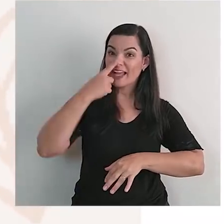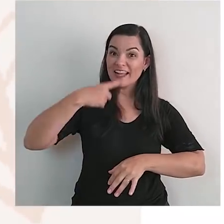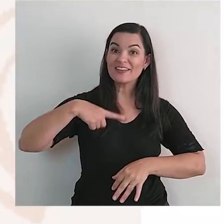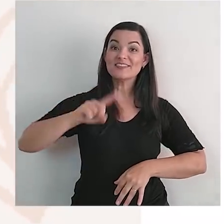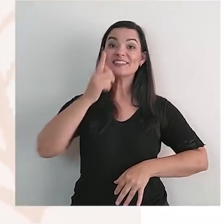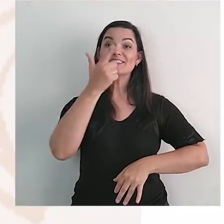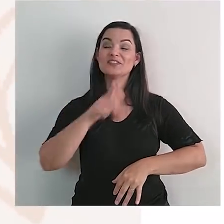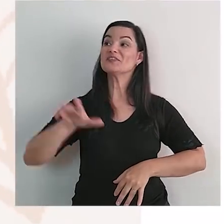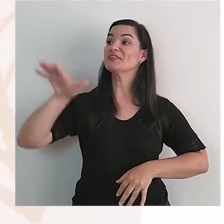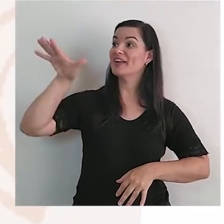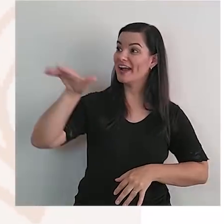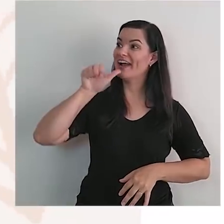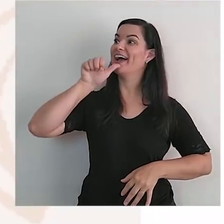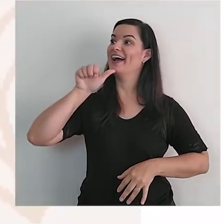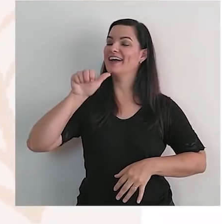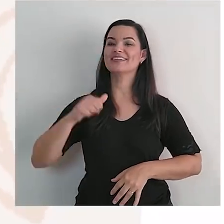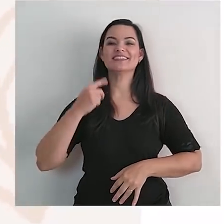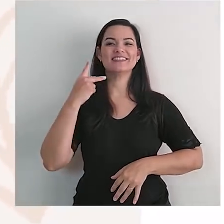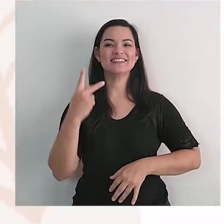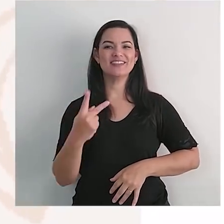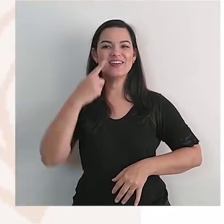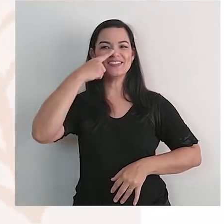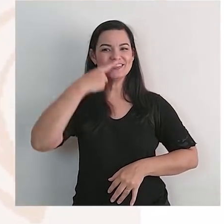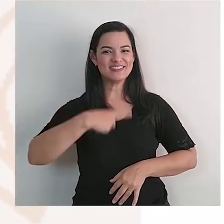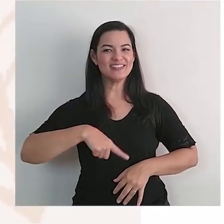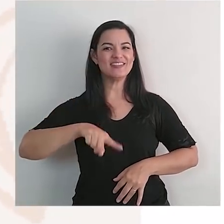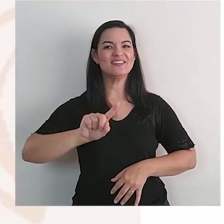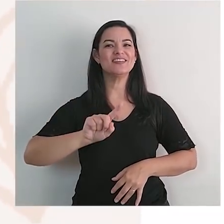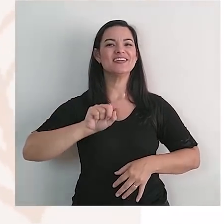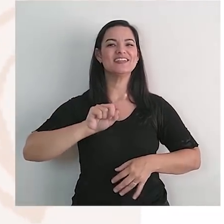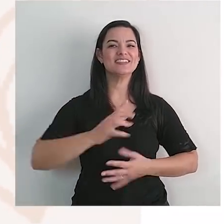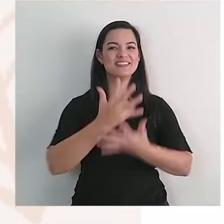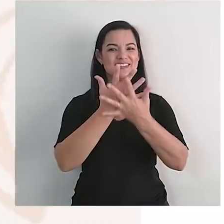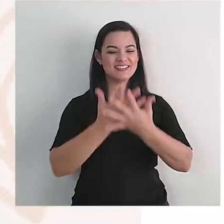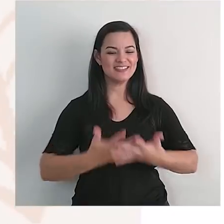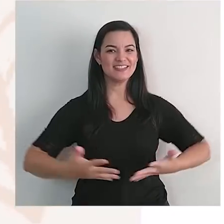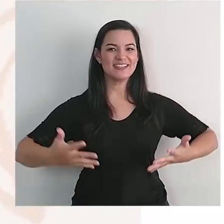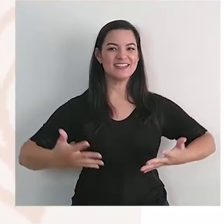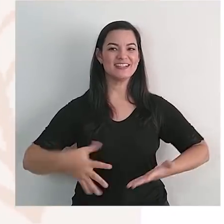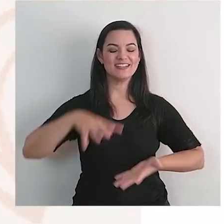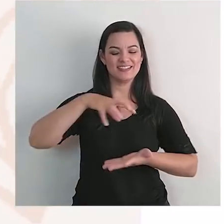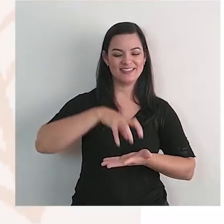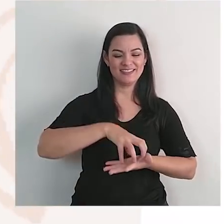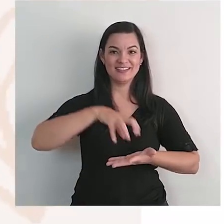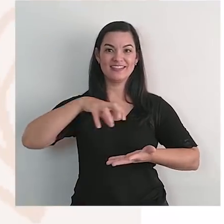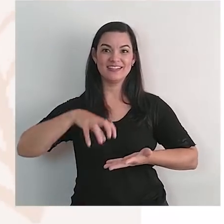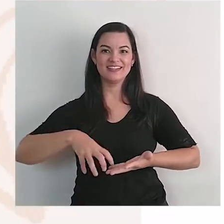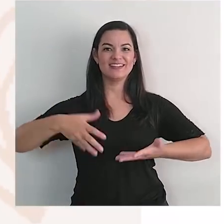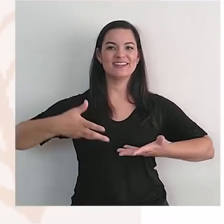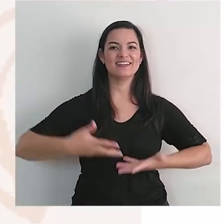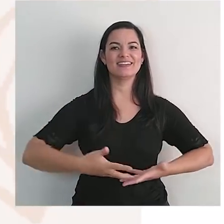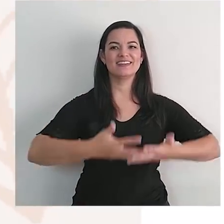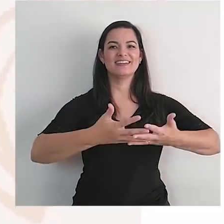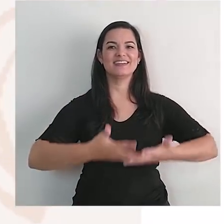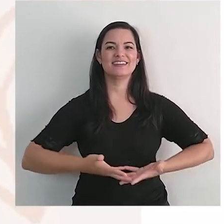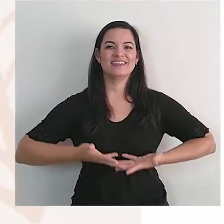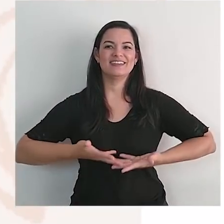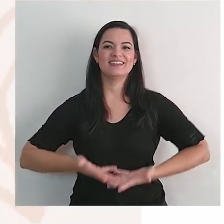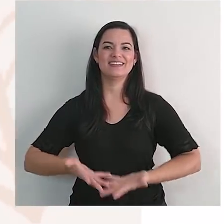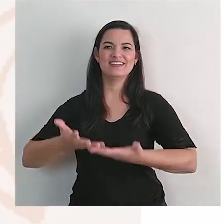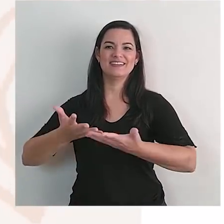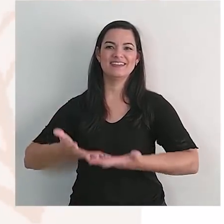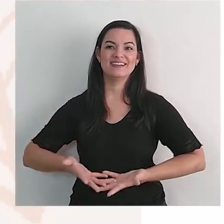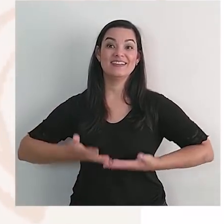outro elefante. 2 elefantes se balançavam